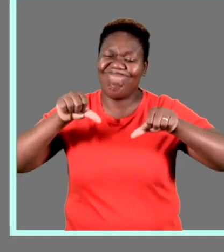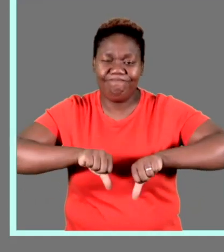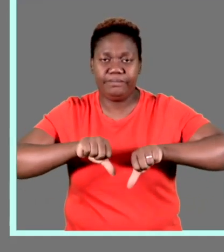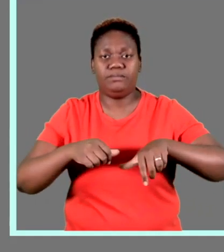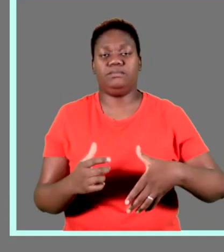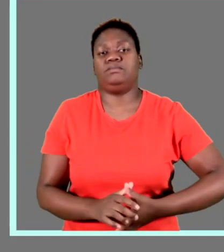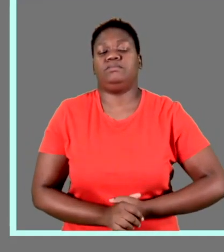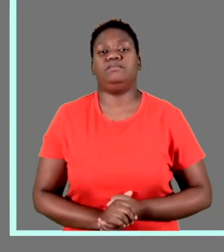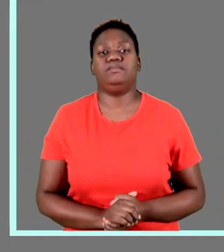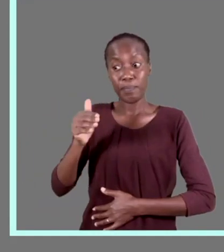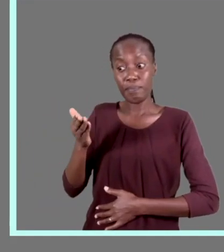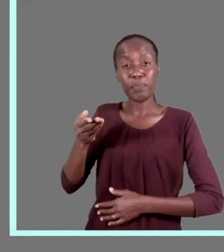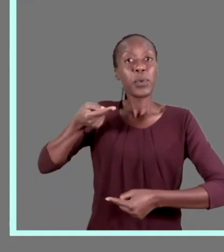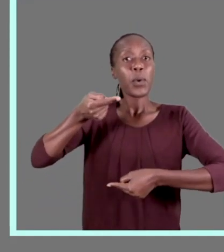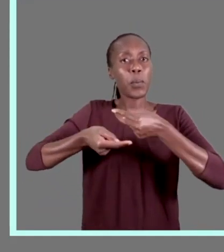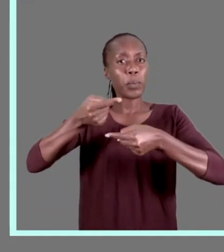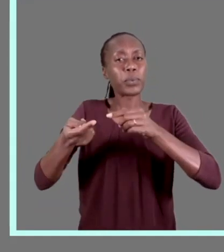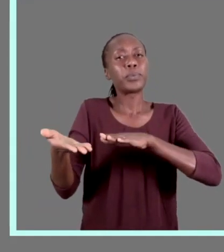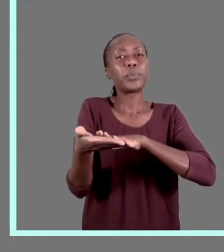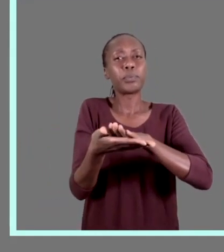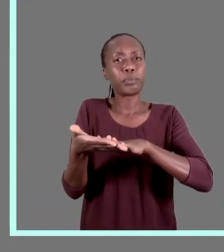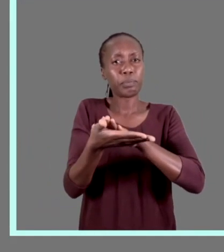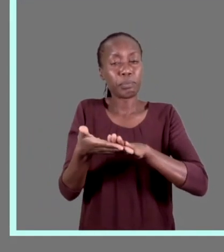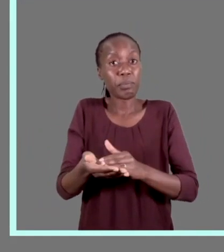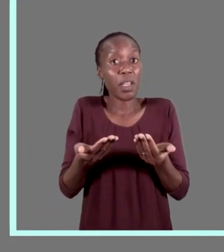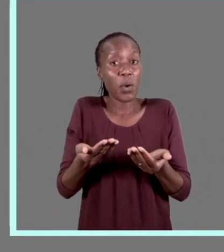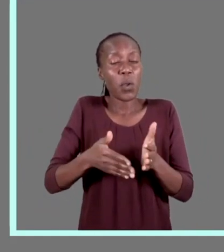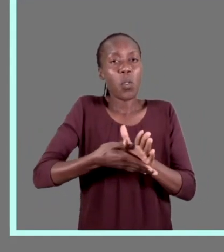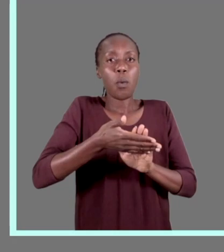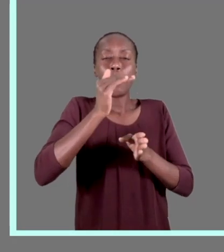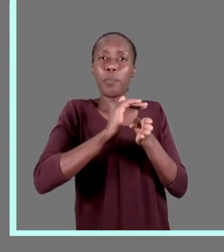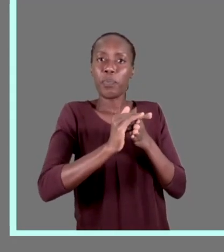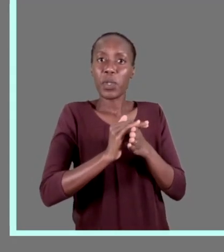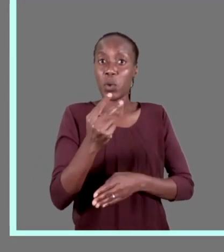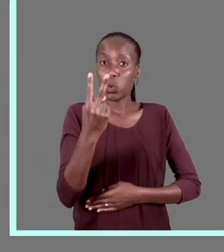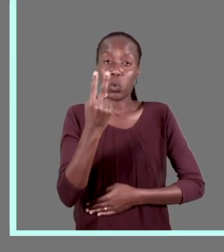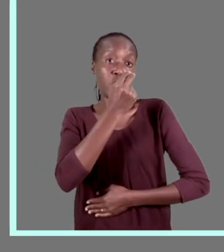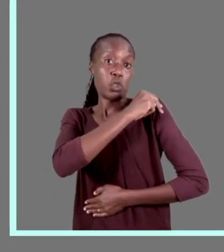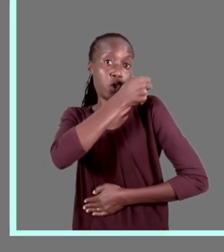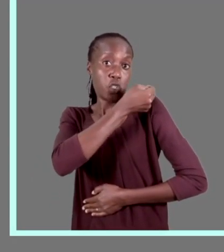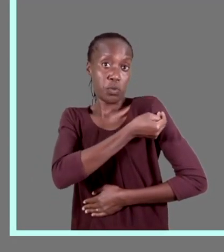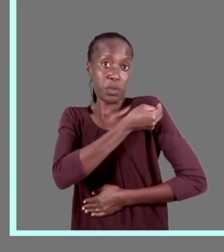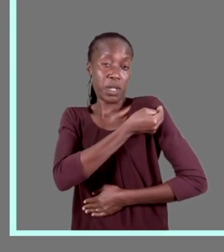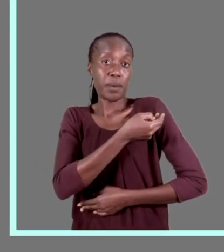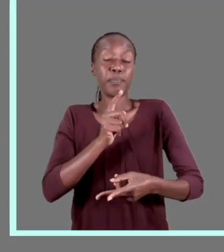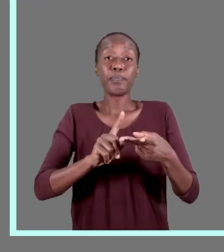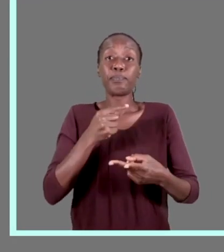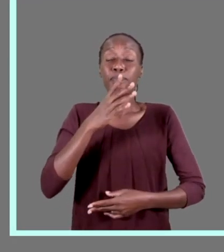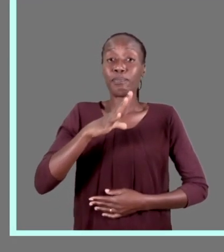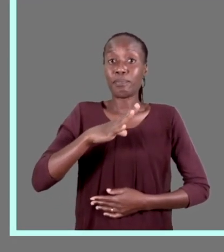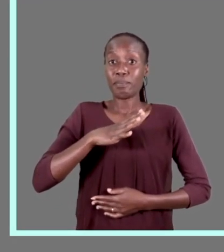província de Sofala. É um projeto piloto que, neste momento, está a ser implementado em duas unidades sanitárias,